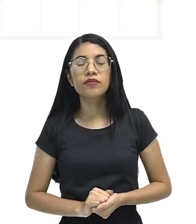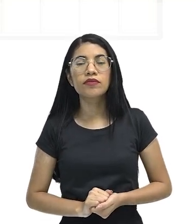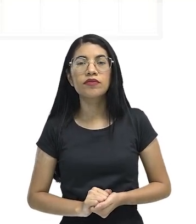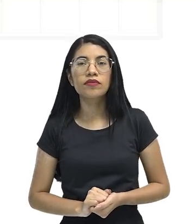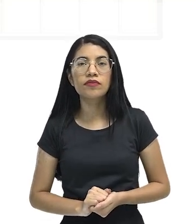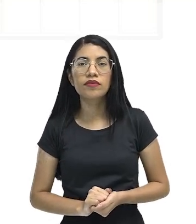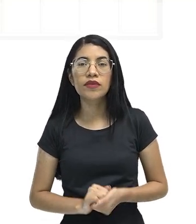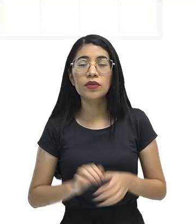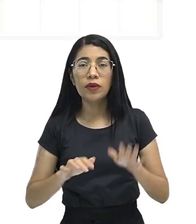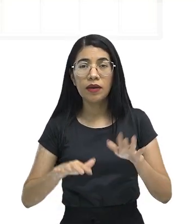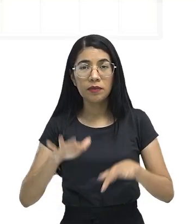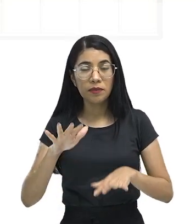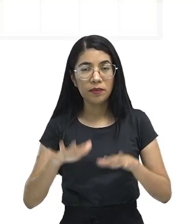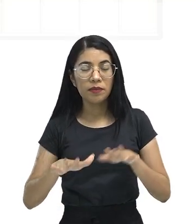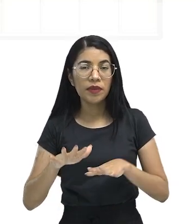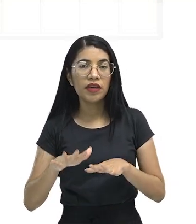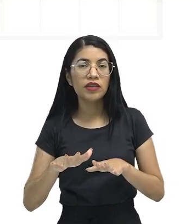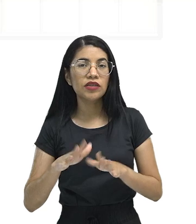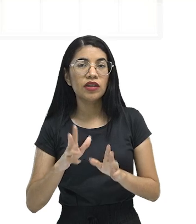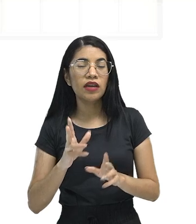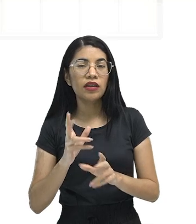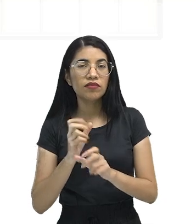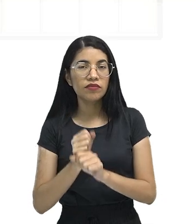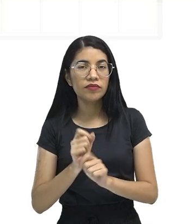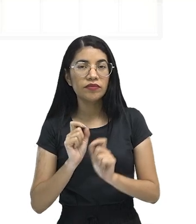Então a média aritmética aqui vai ser igual